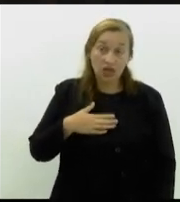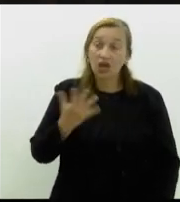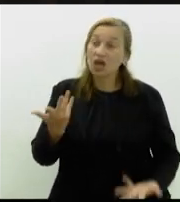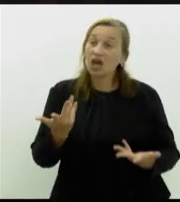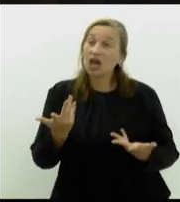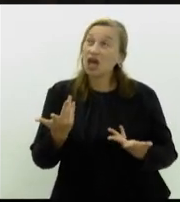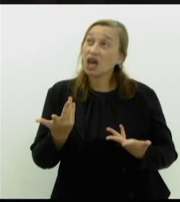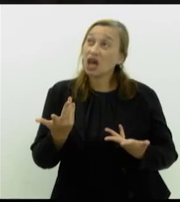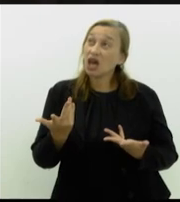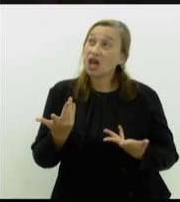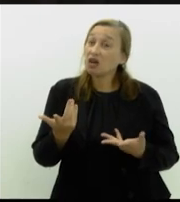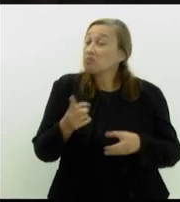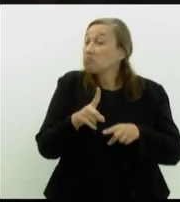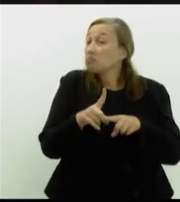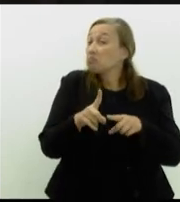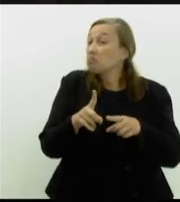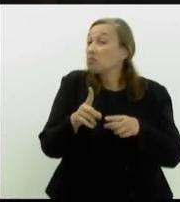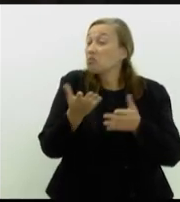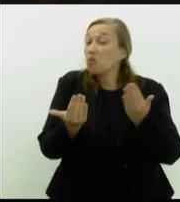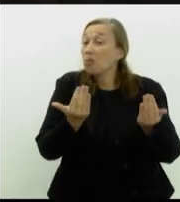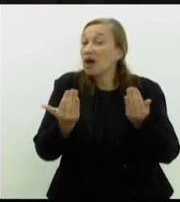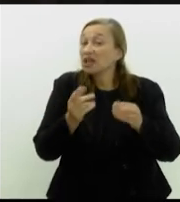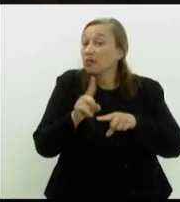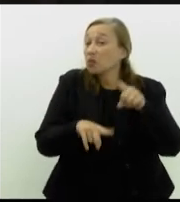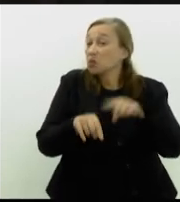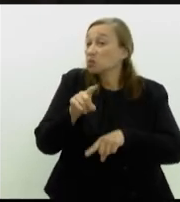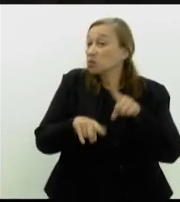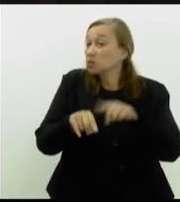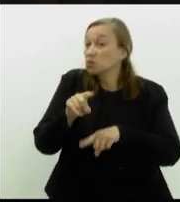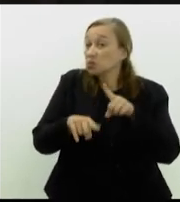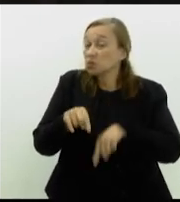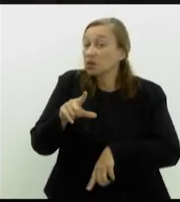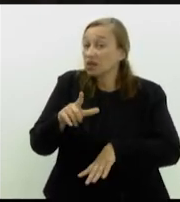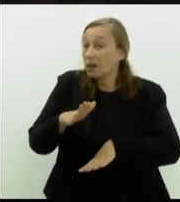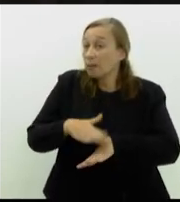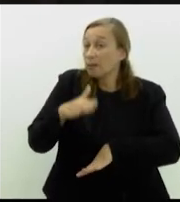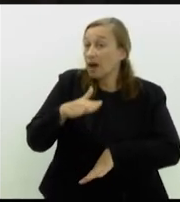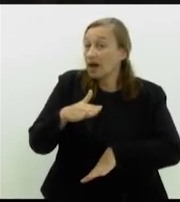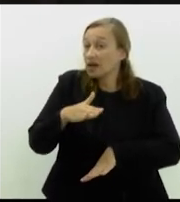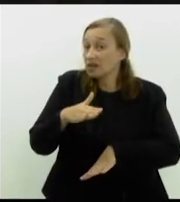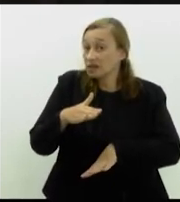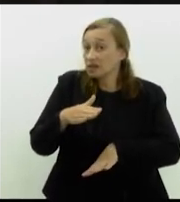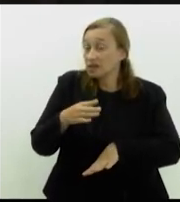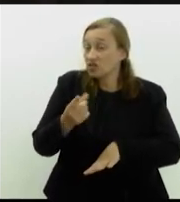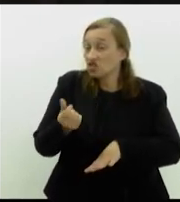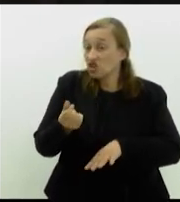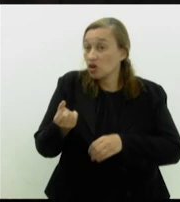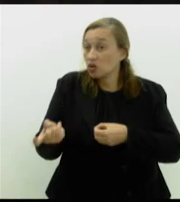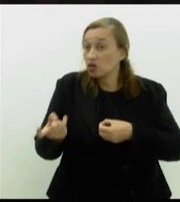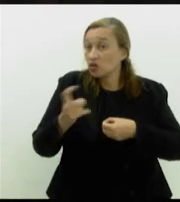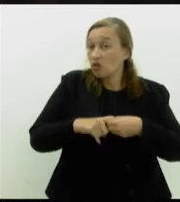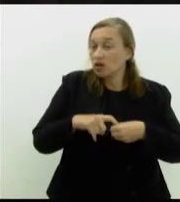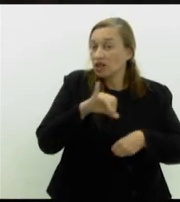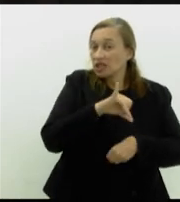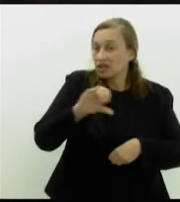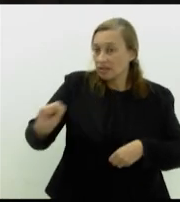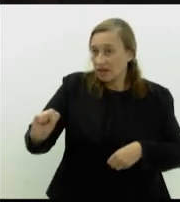são aquelas mercadorias que dá mais rentabilidade de retorno de